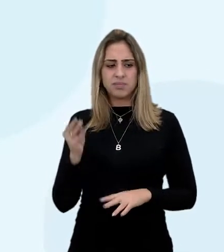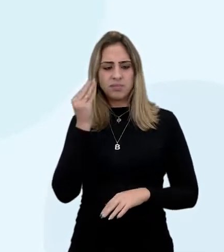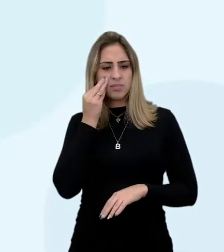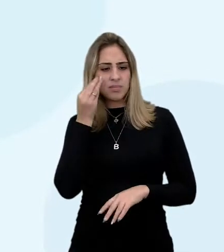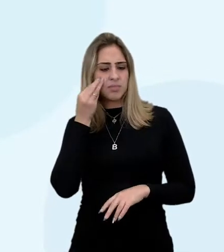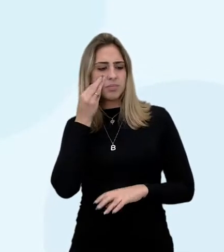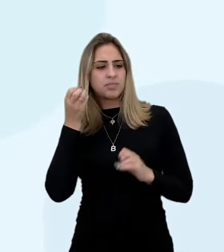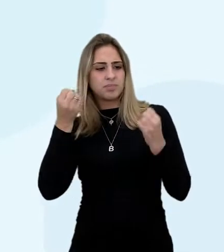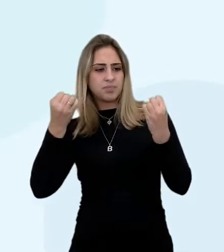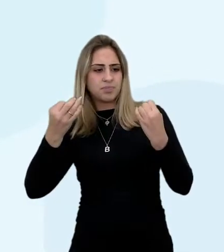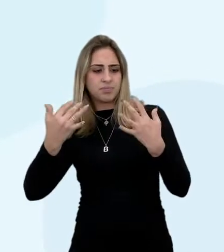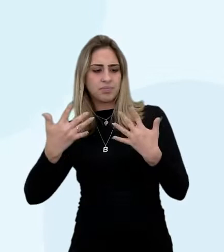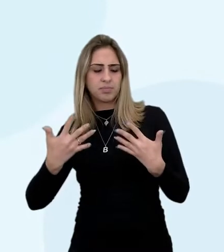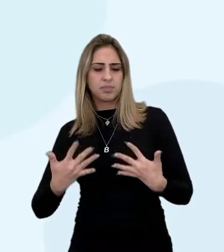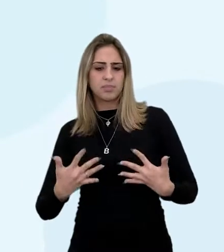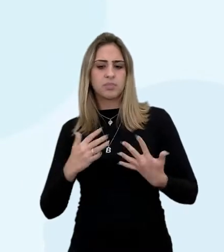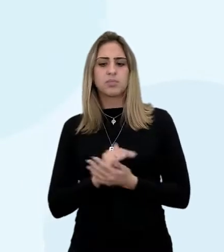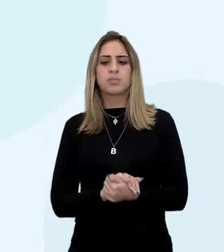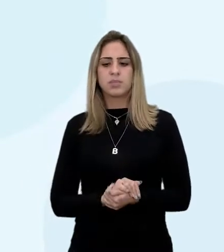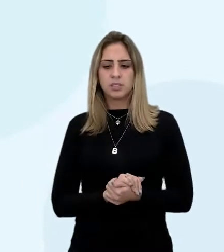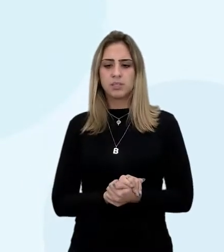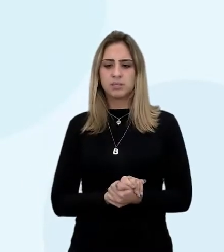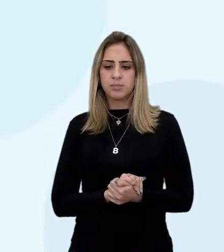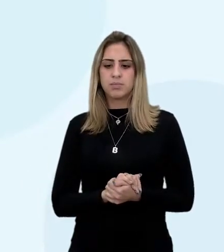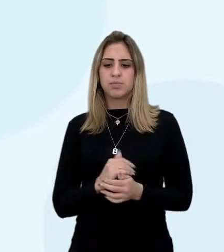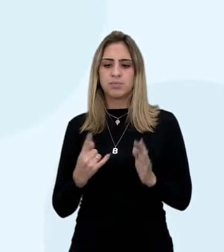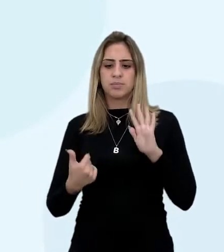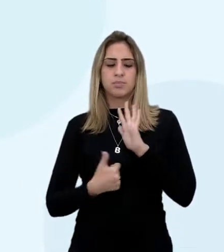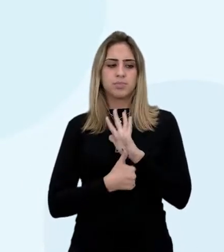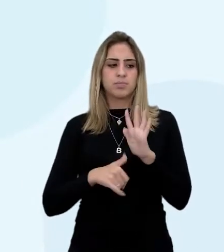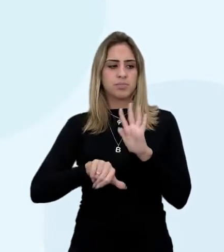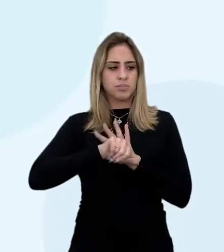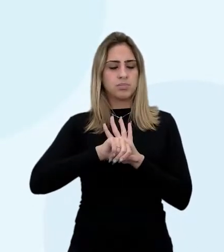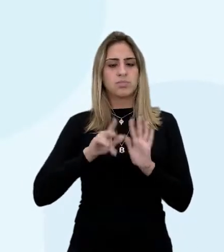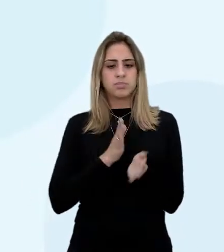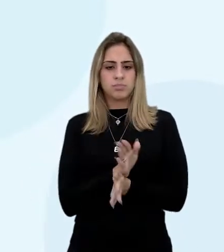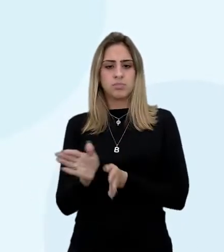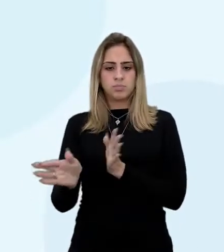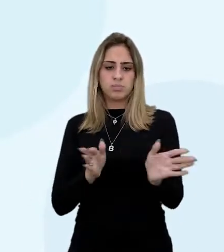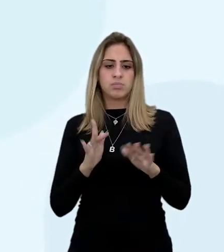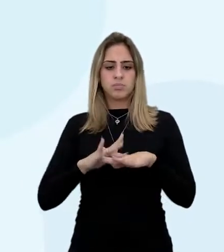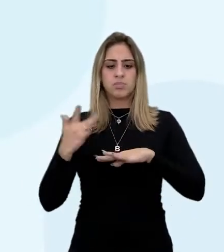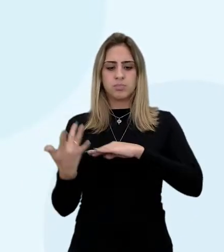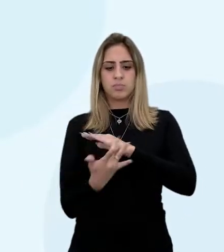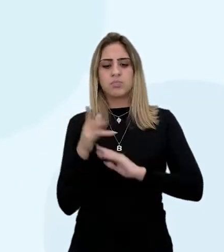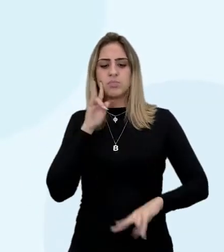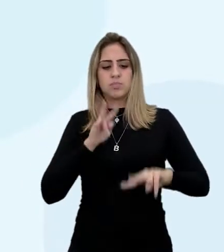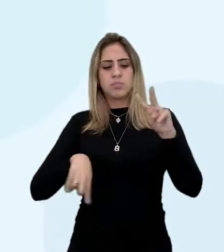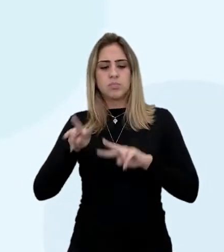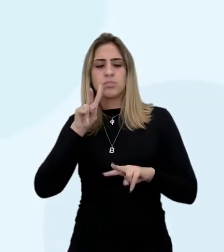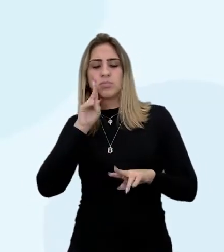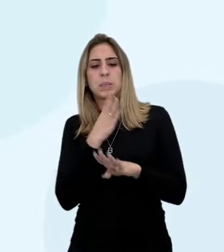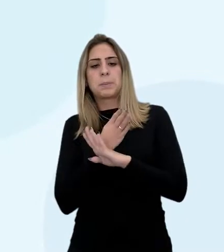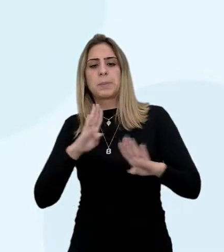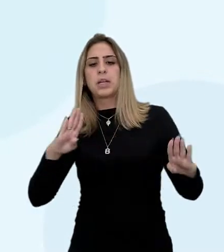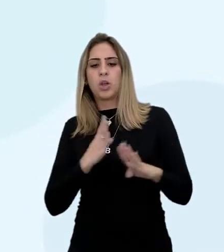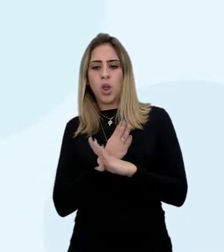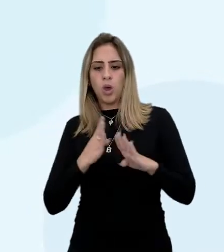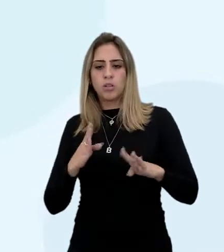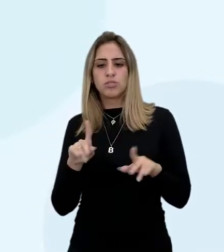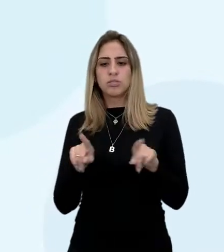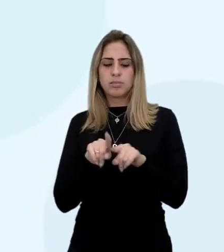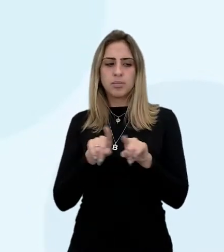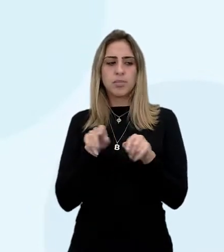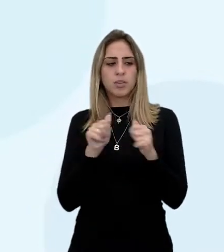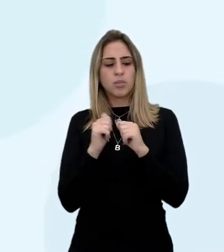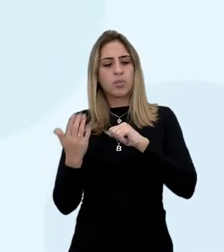de explicar, né, a criminalidade e o desvio a partir de um ponto de vista puramente biológico ou com